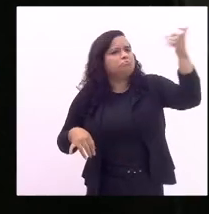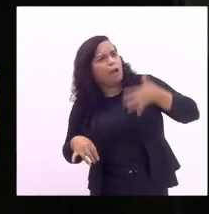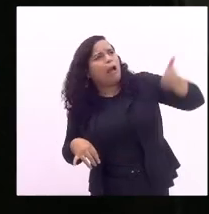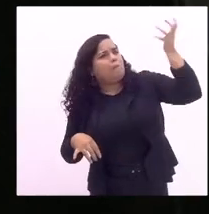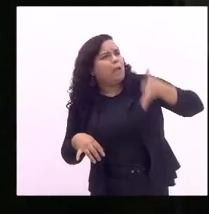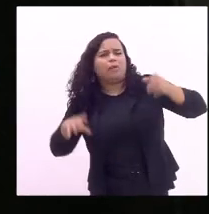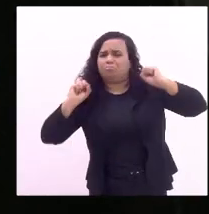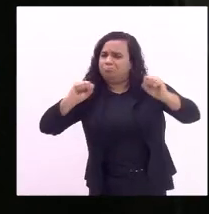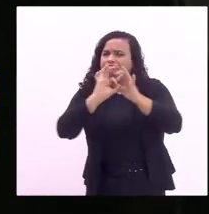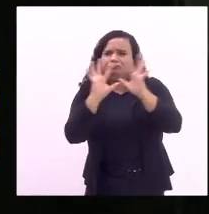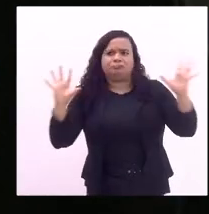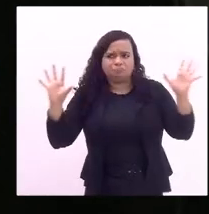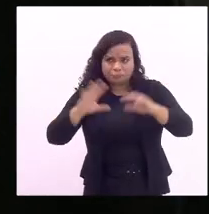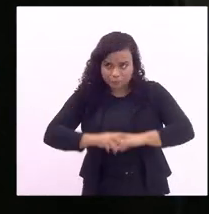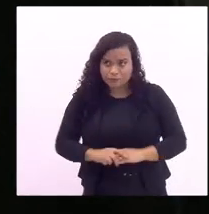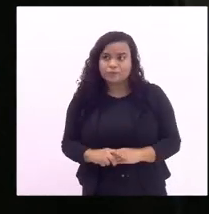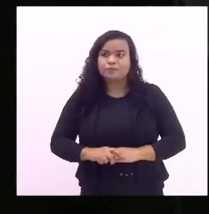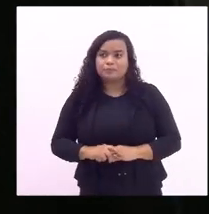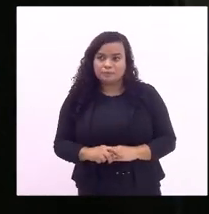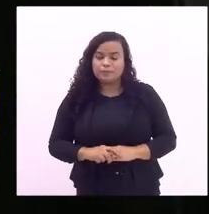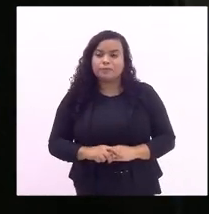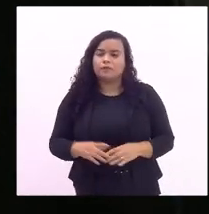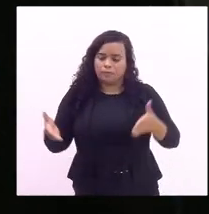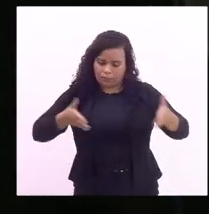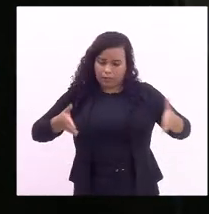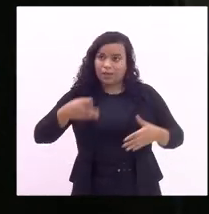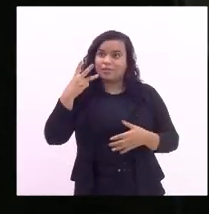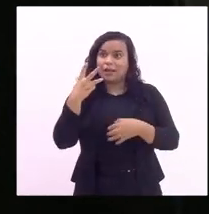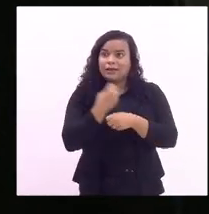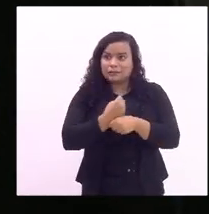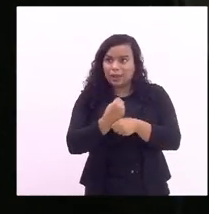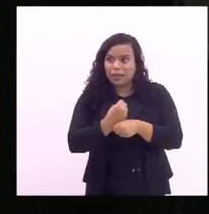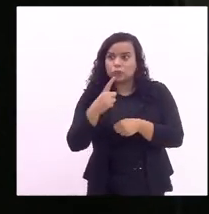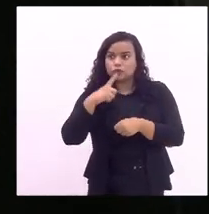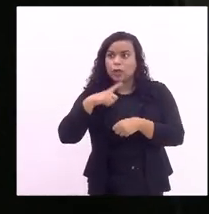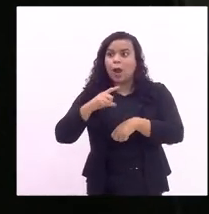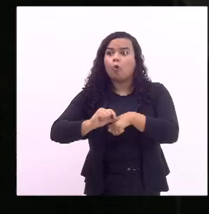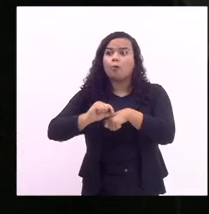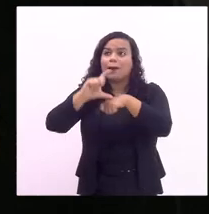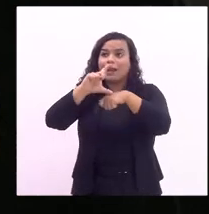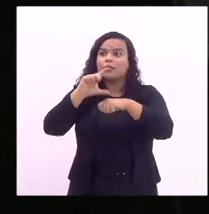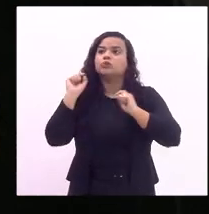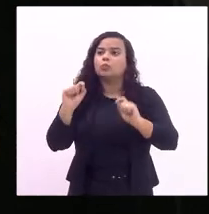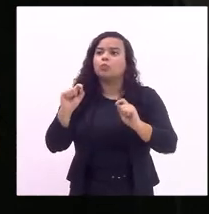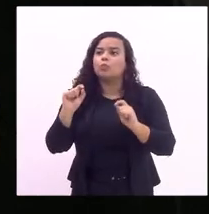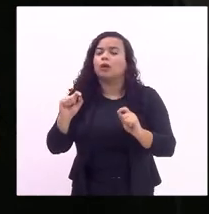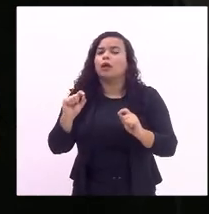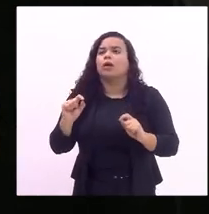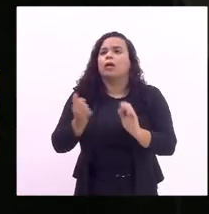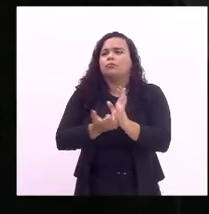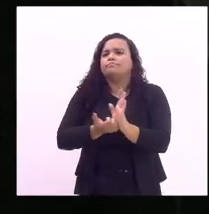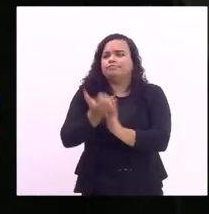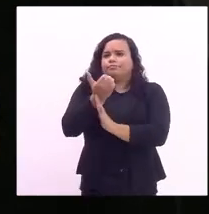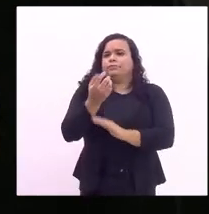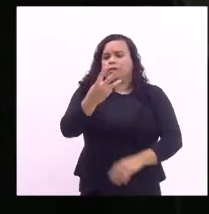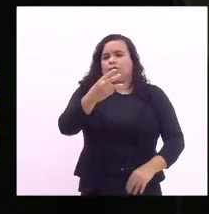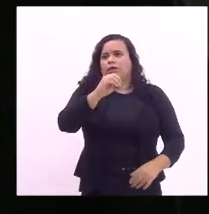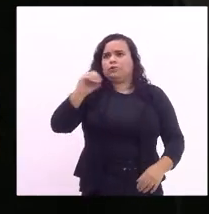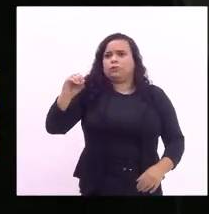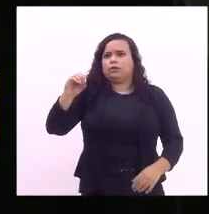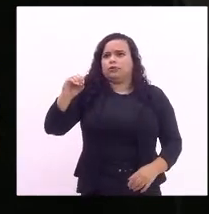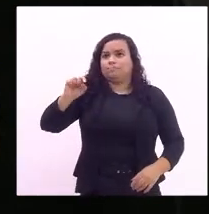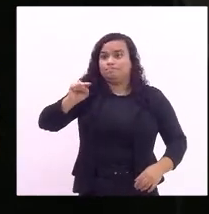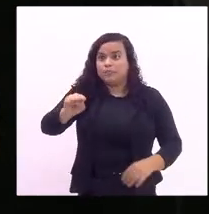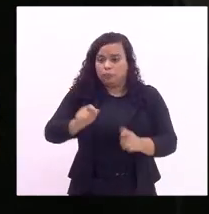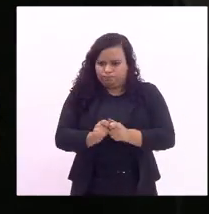né? Então, em 3 anos, aumentou 300 mil pessoas a